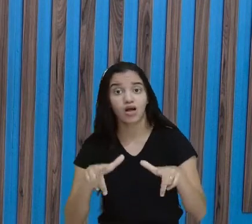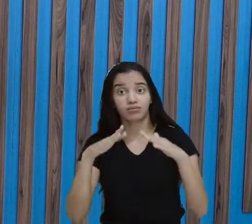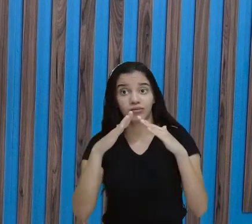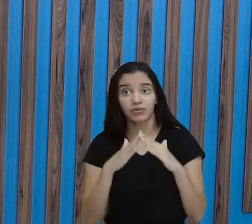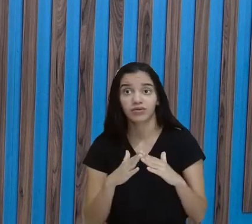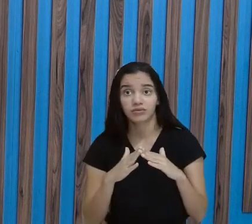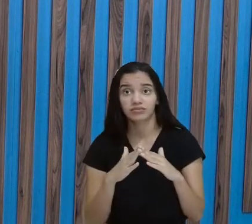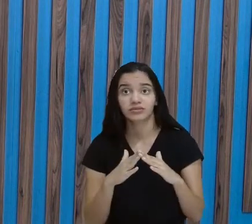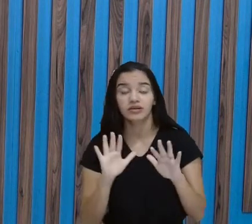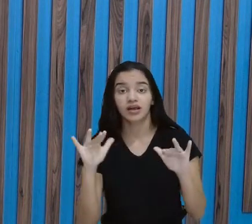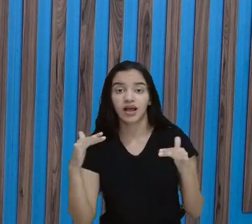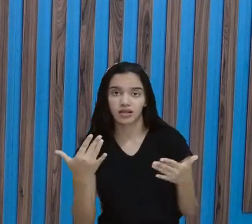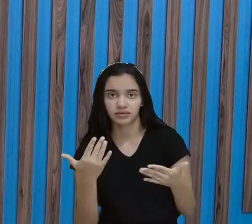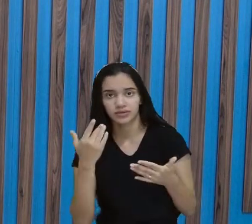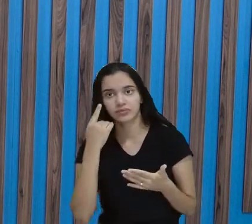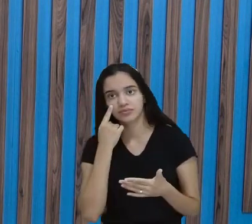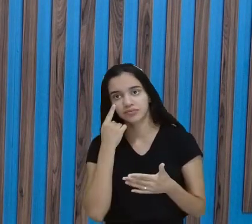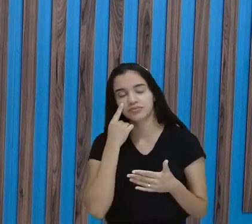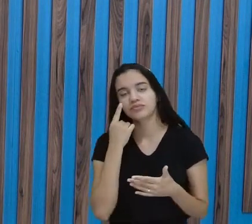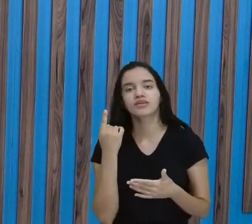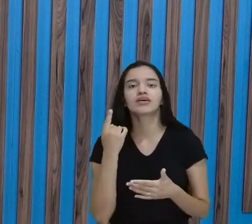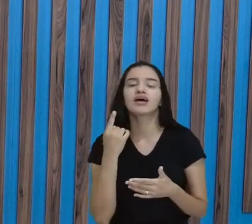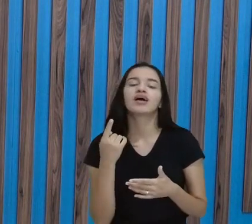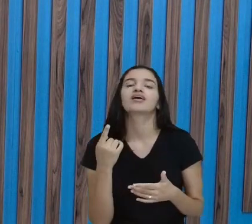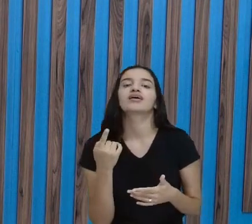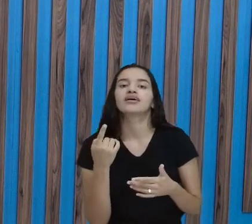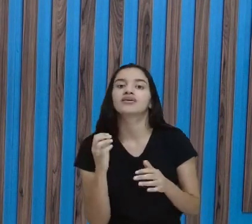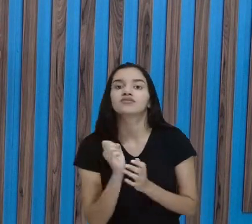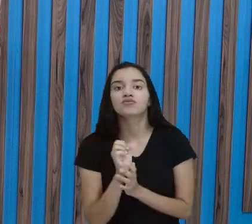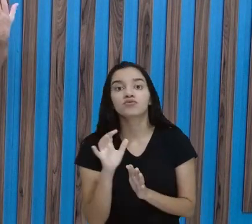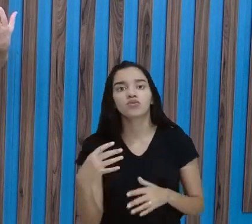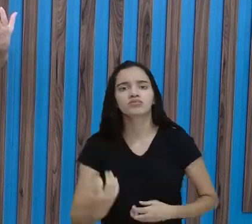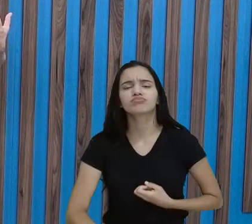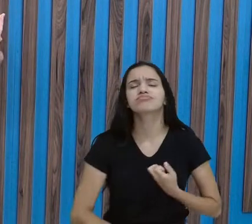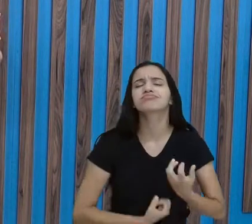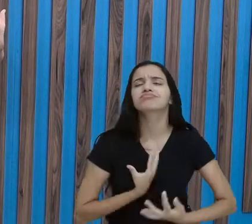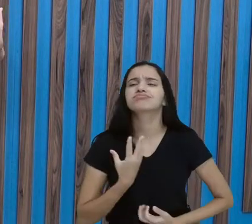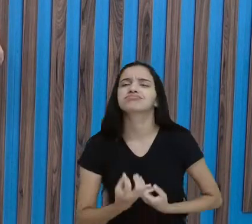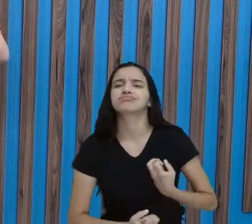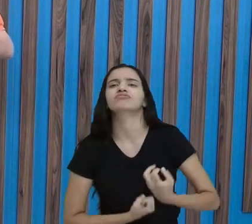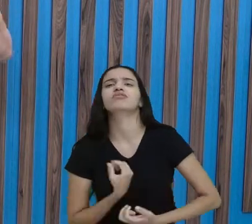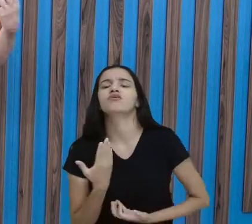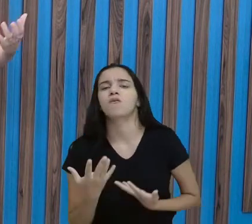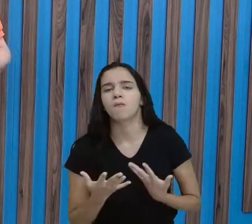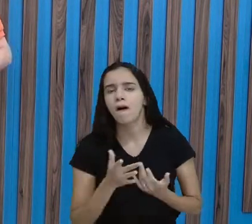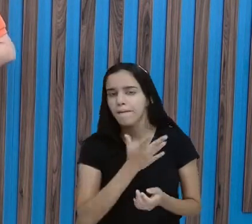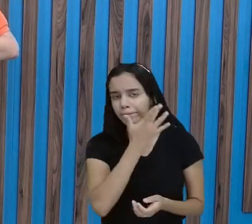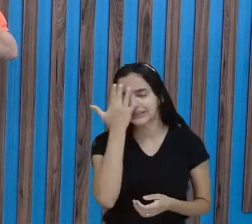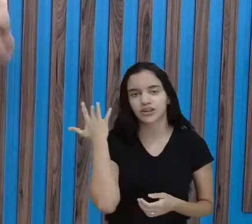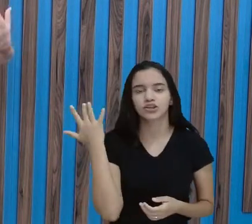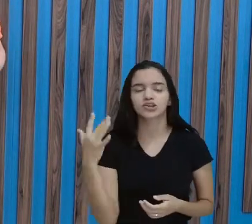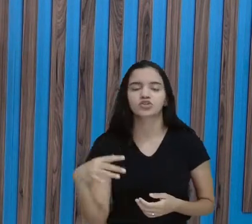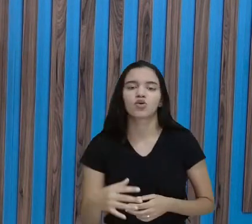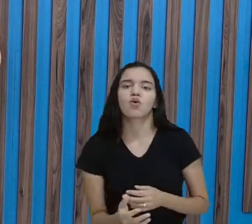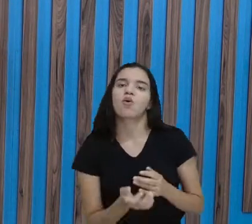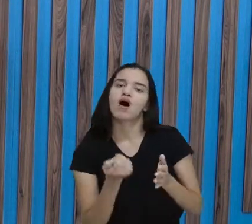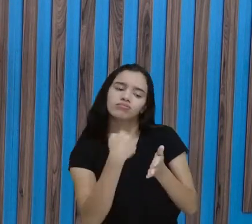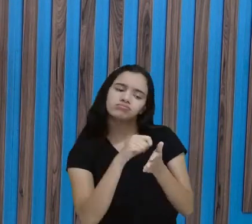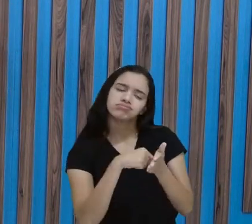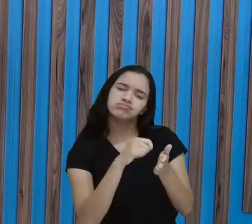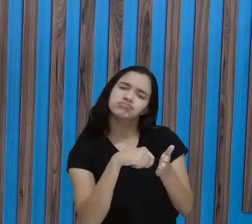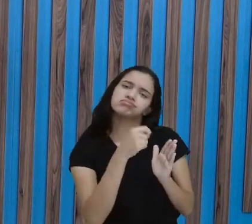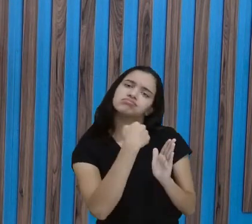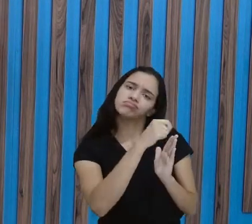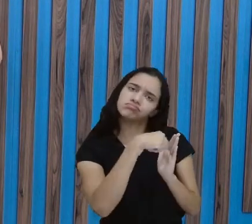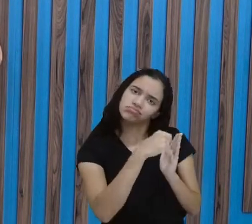morava. Então, tanto é que ele foi tão inspirado, né, uma pessoa, um poeta, um compositor, que